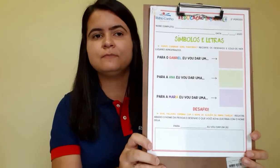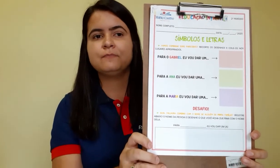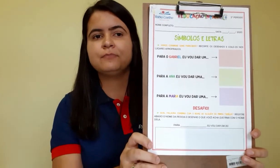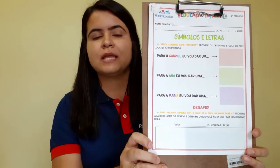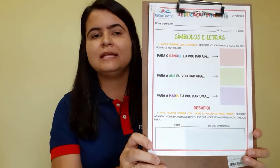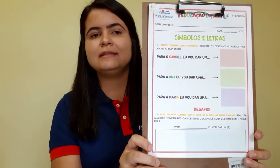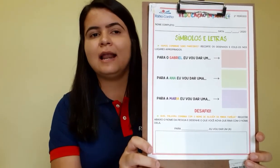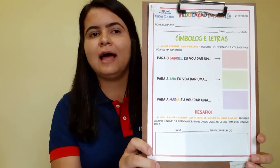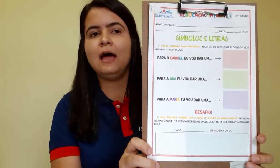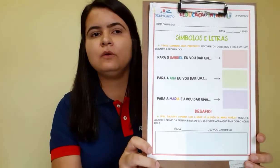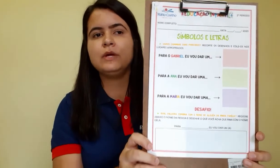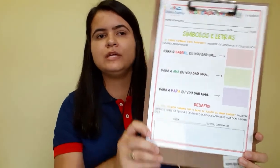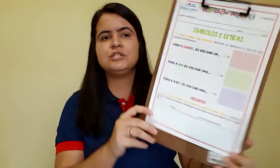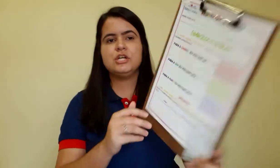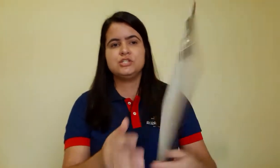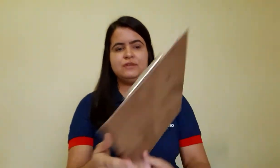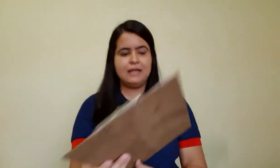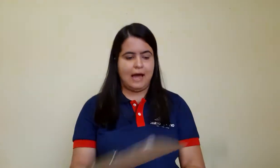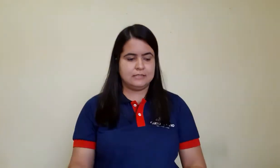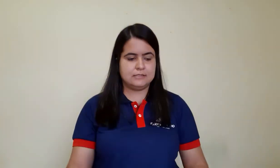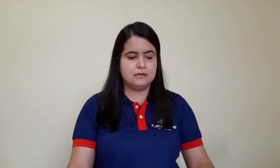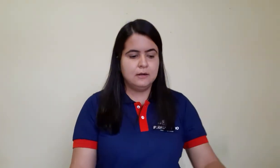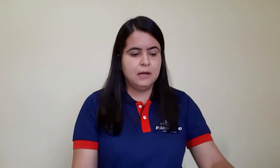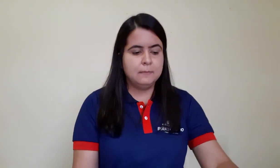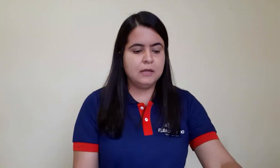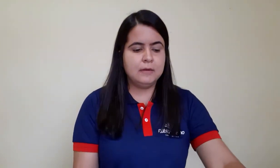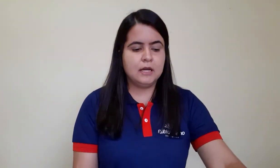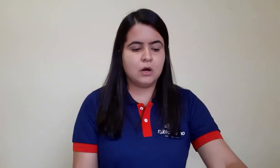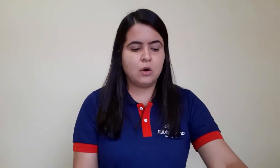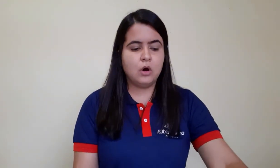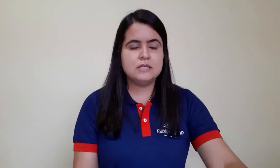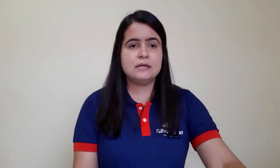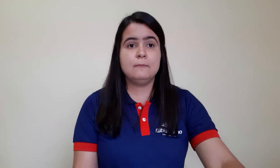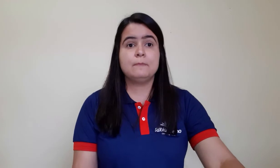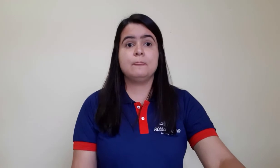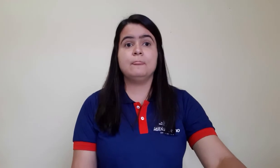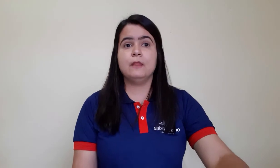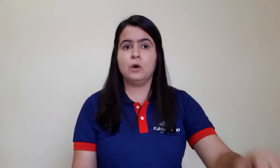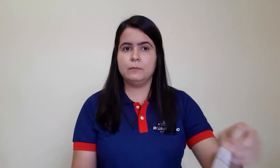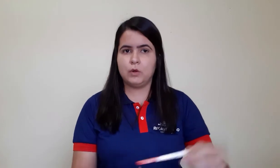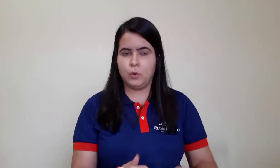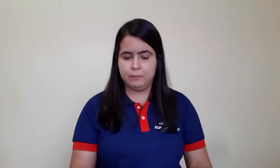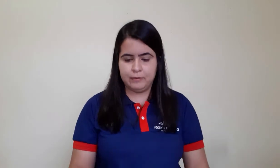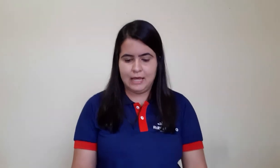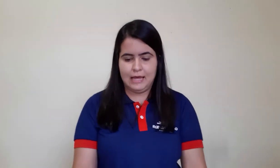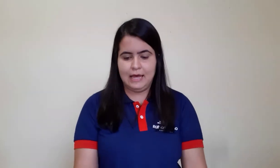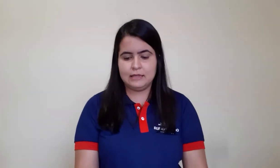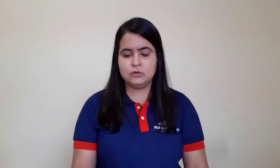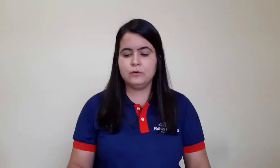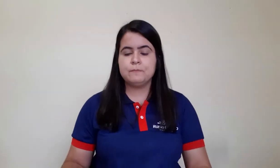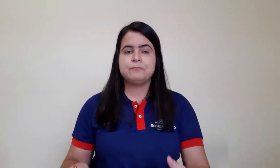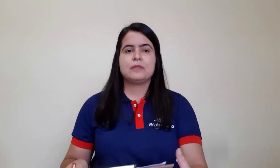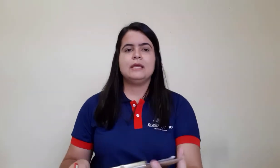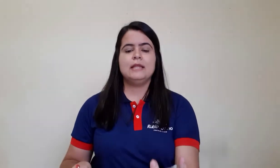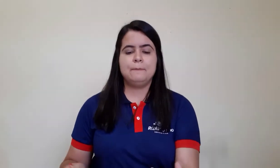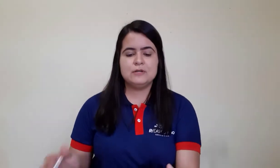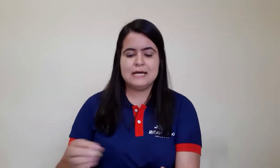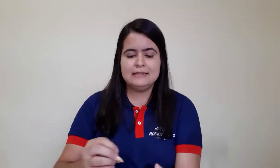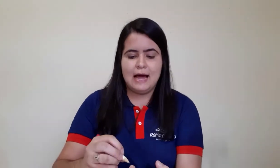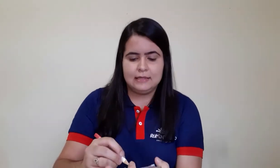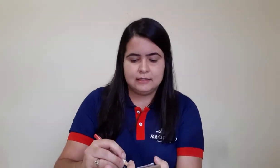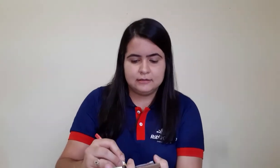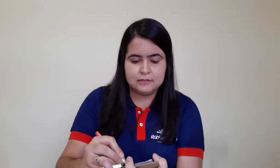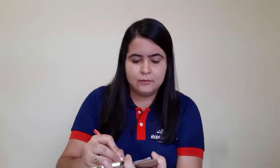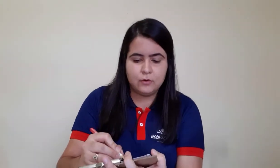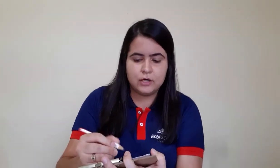letras, que tá lá no kit de atividades. Primeira coisa, nome completo e depois